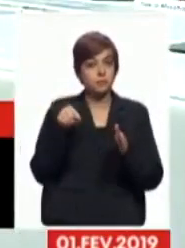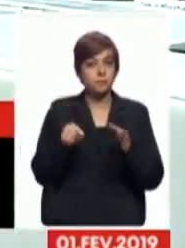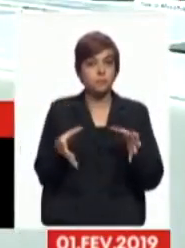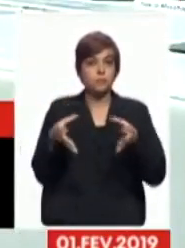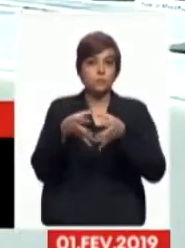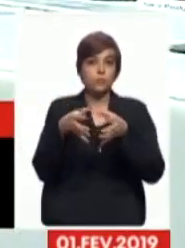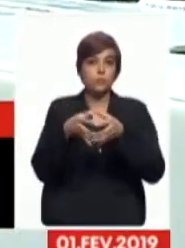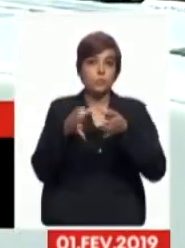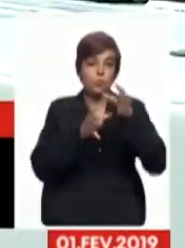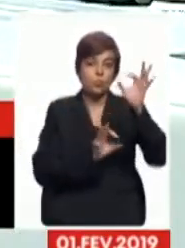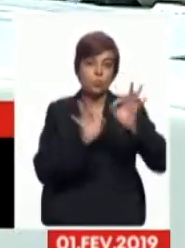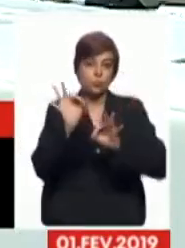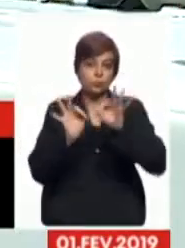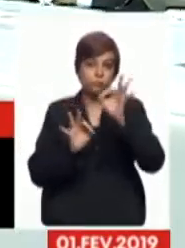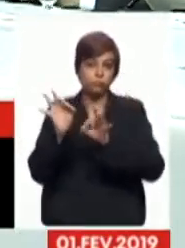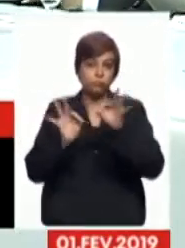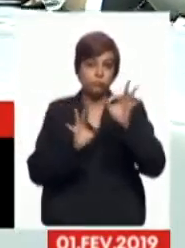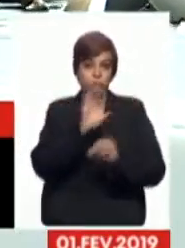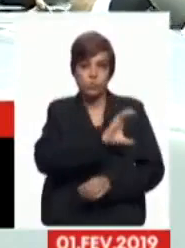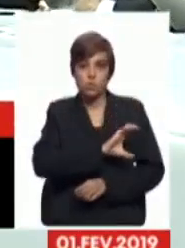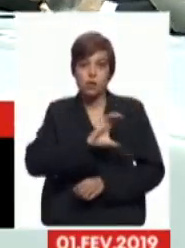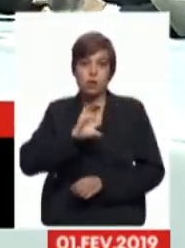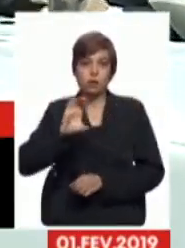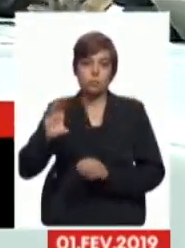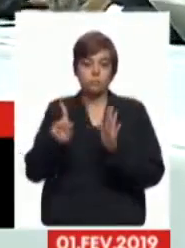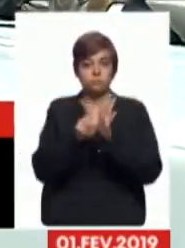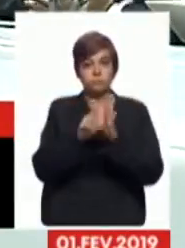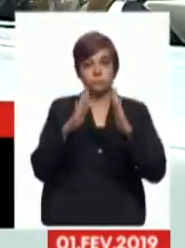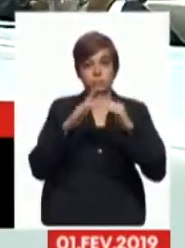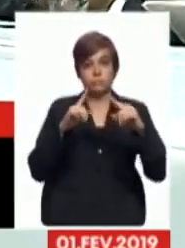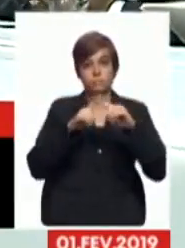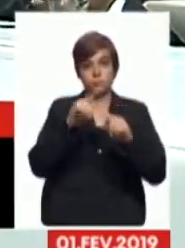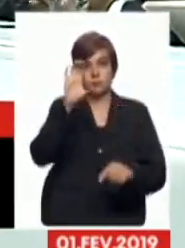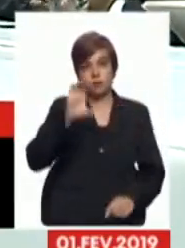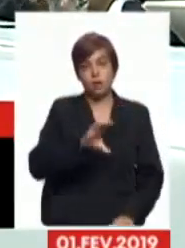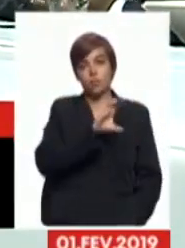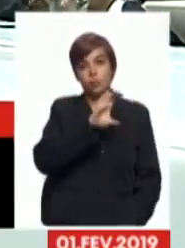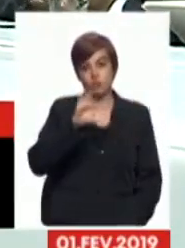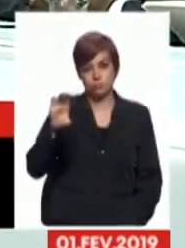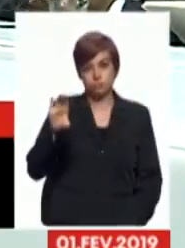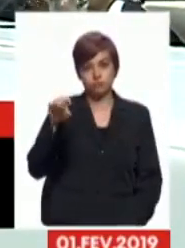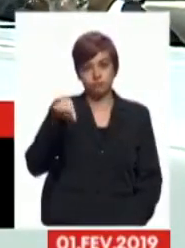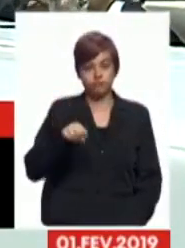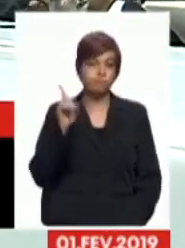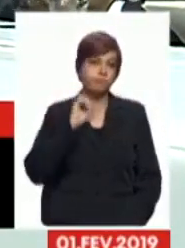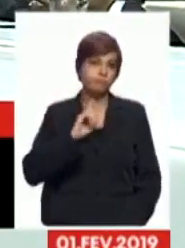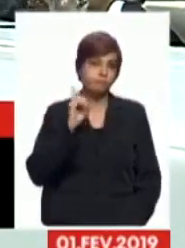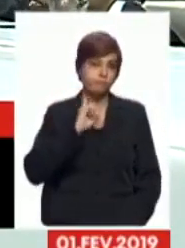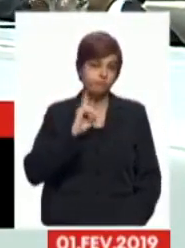coordenação da Renovação Carismática Católica de Minas Gerais.